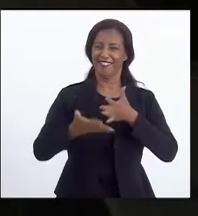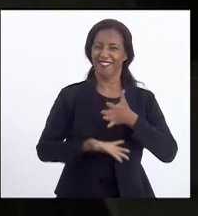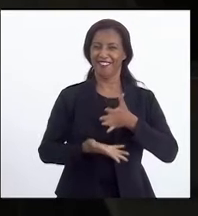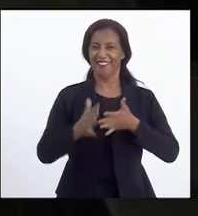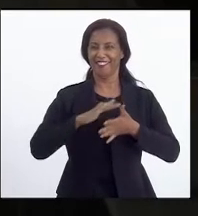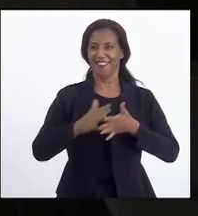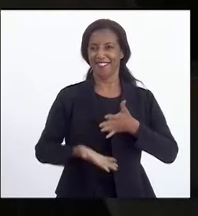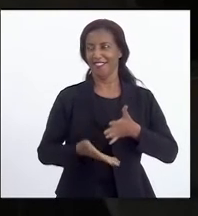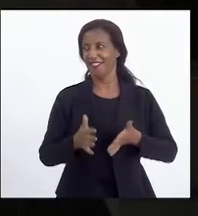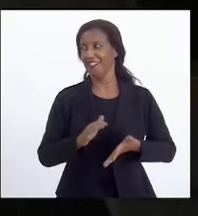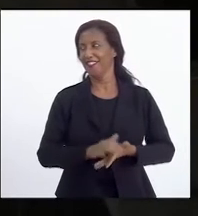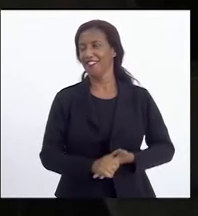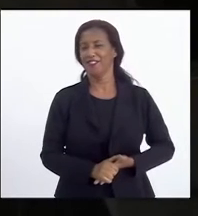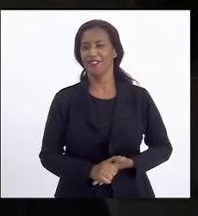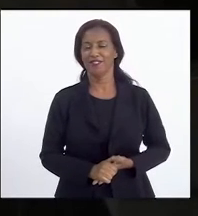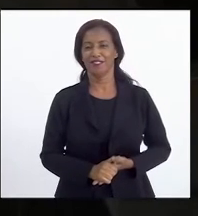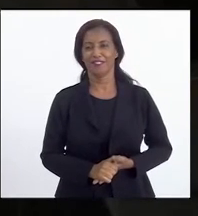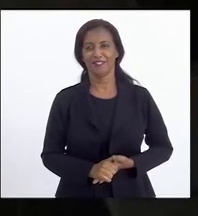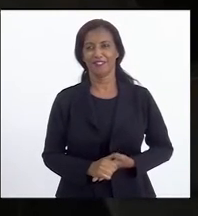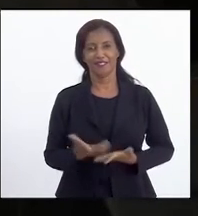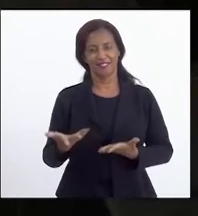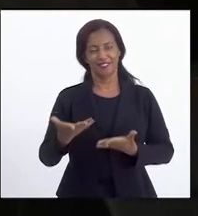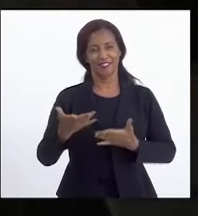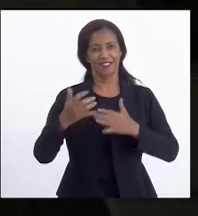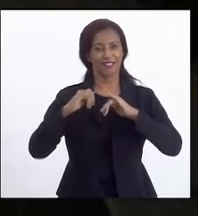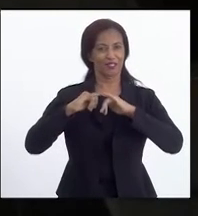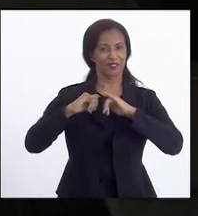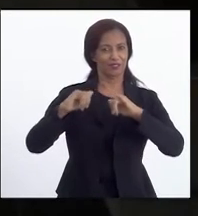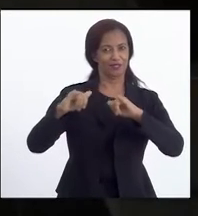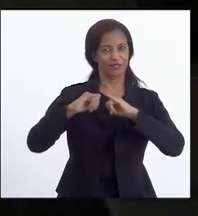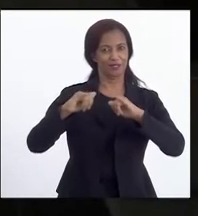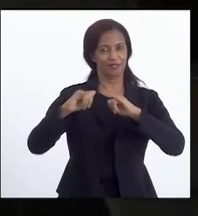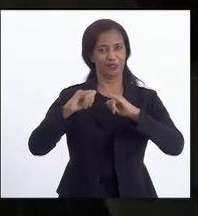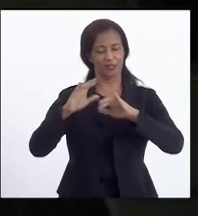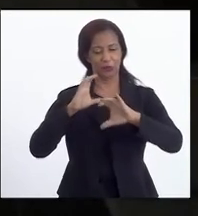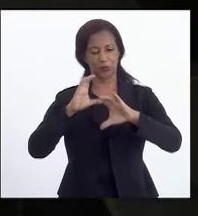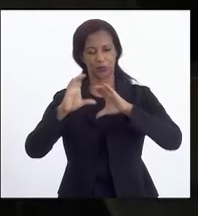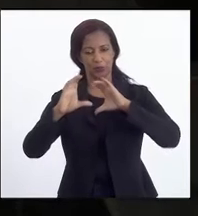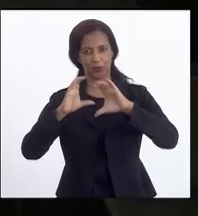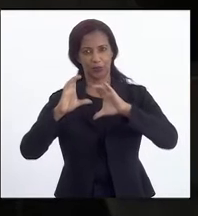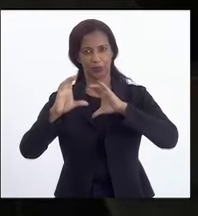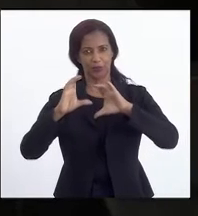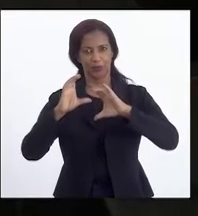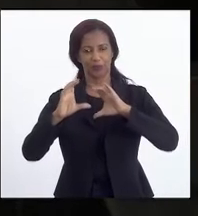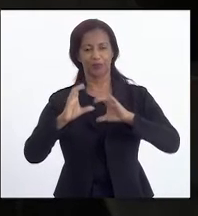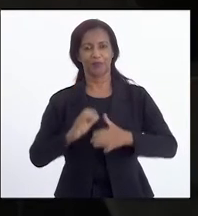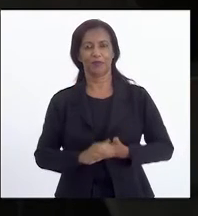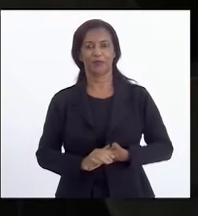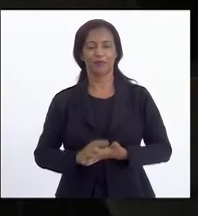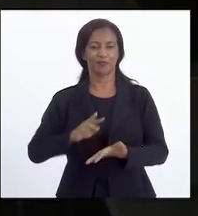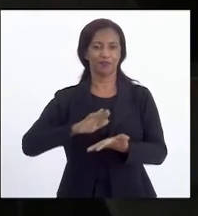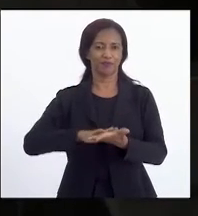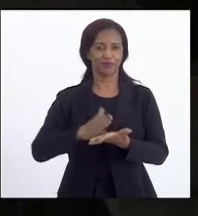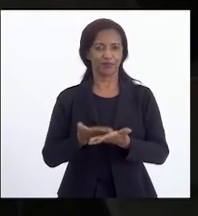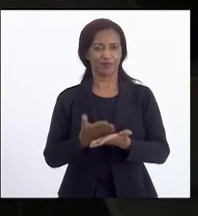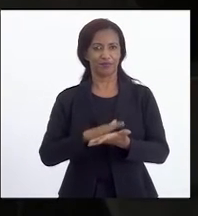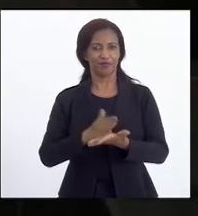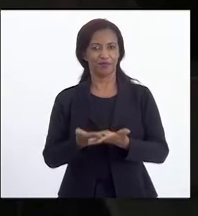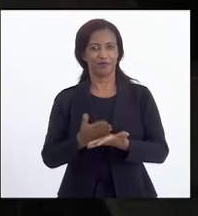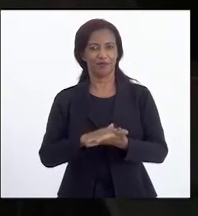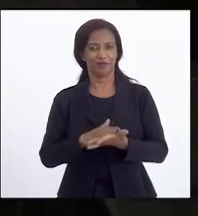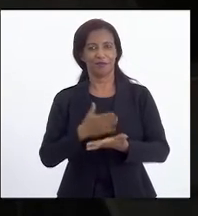de libra que leva e interpreta